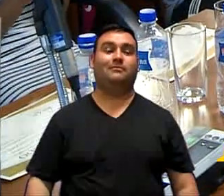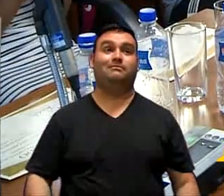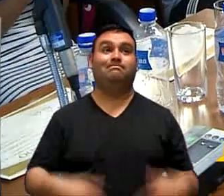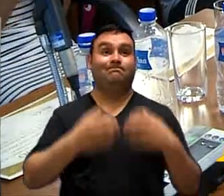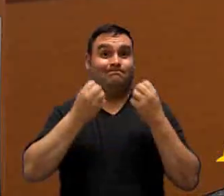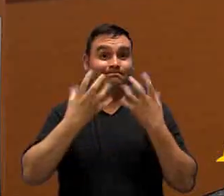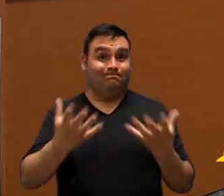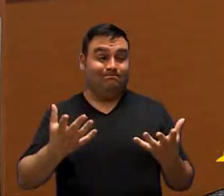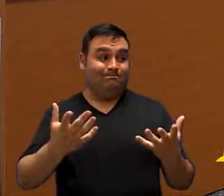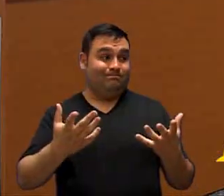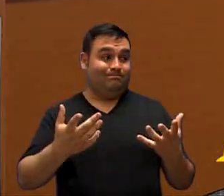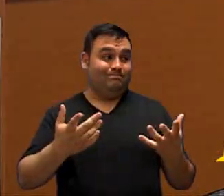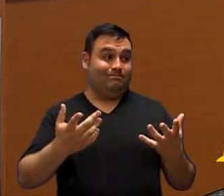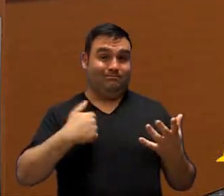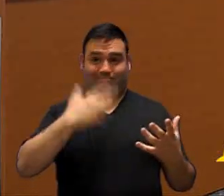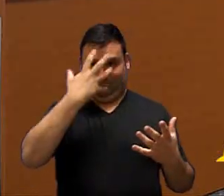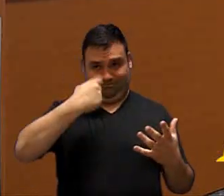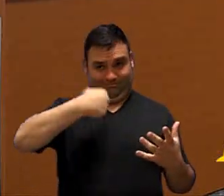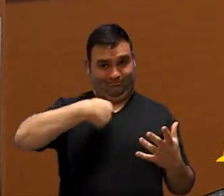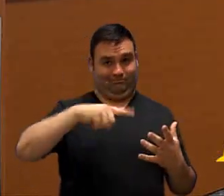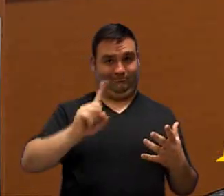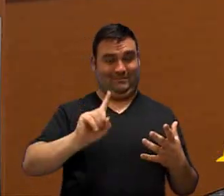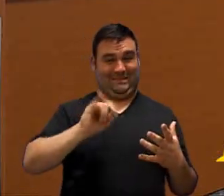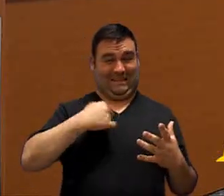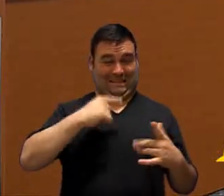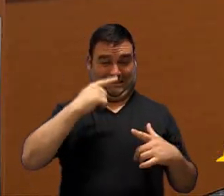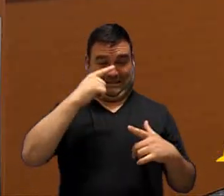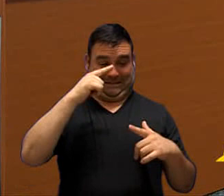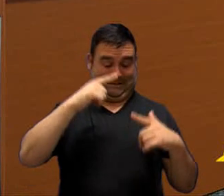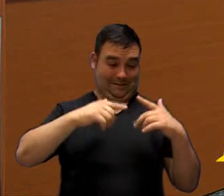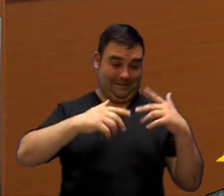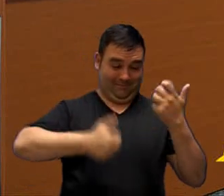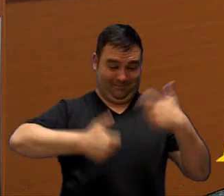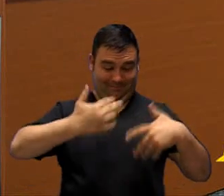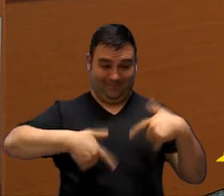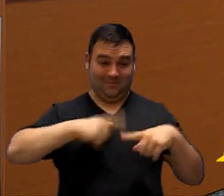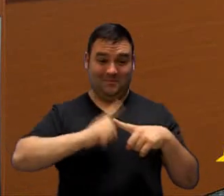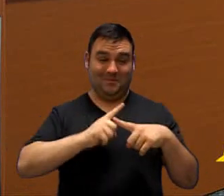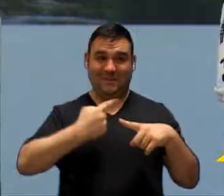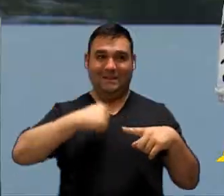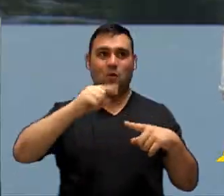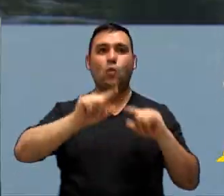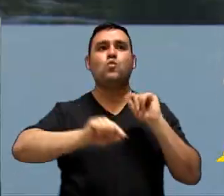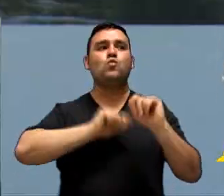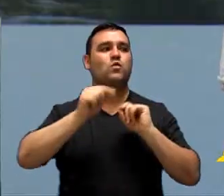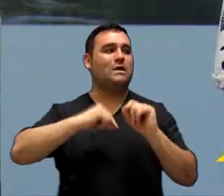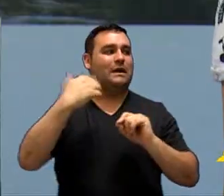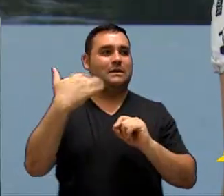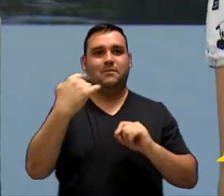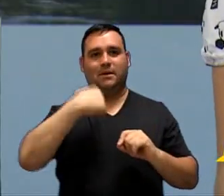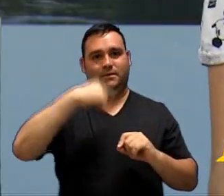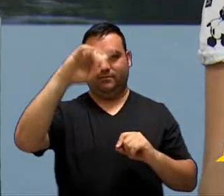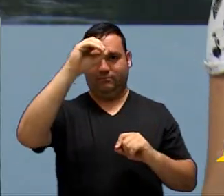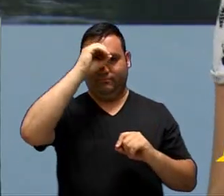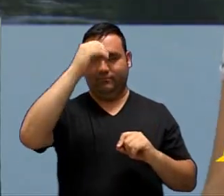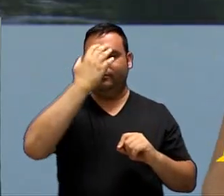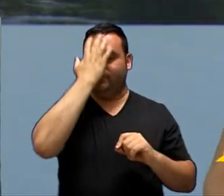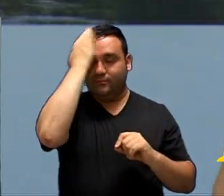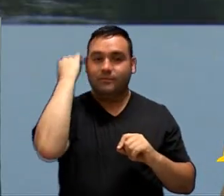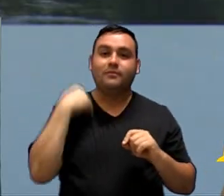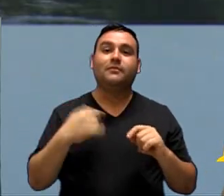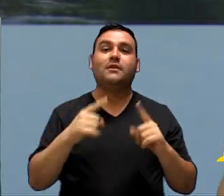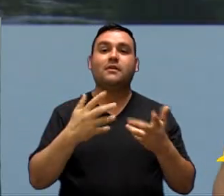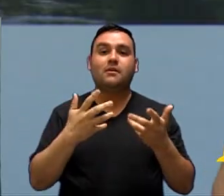Bom, não fiquem bravos comigo se eu me enrolar, porque não fazia a mínima ideia que me chamar. Mas,